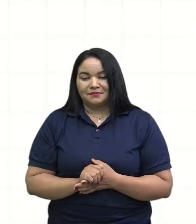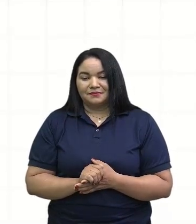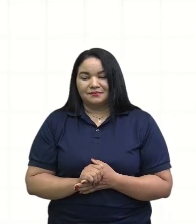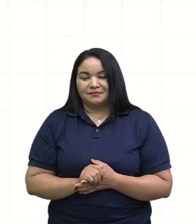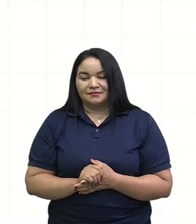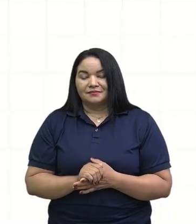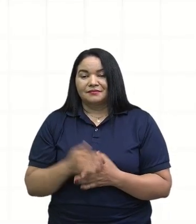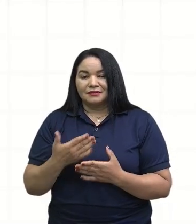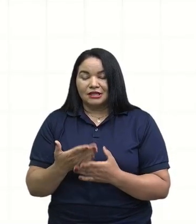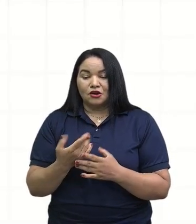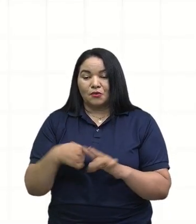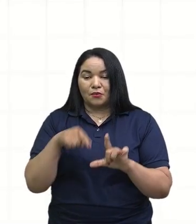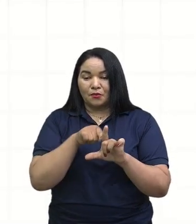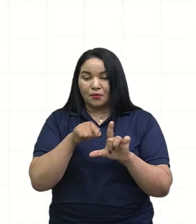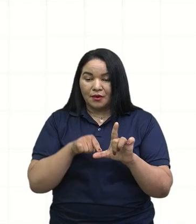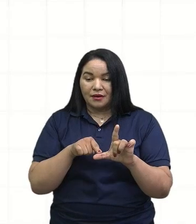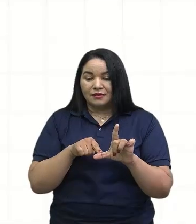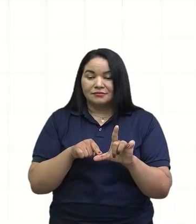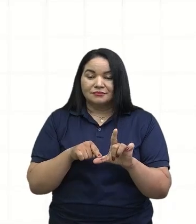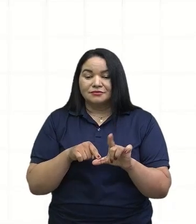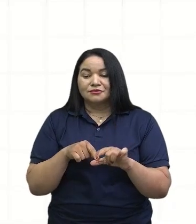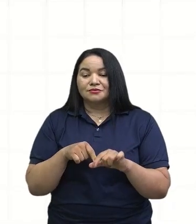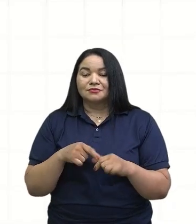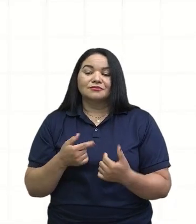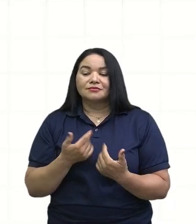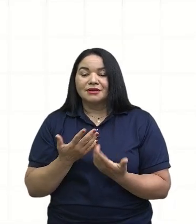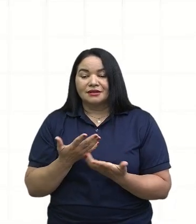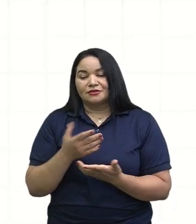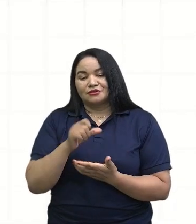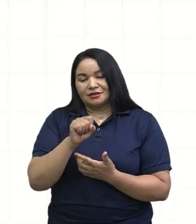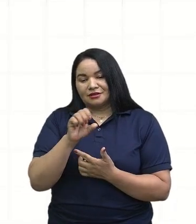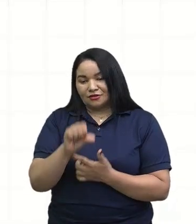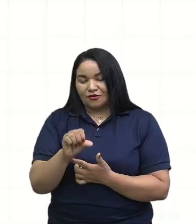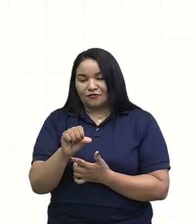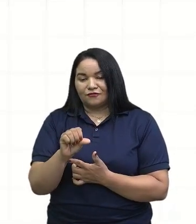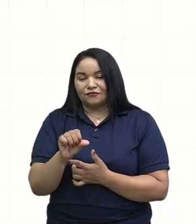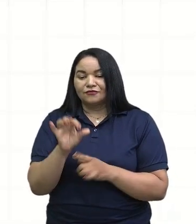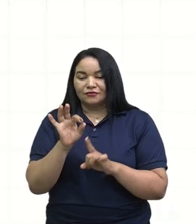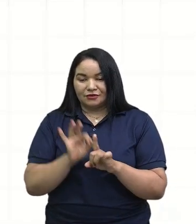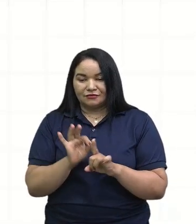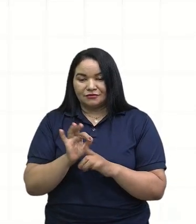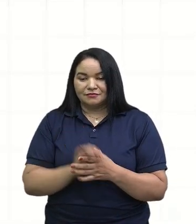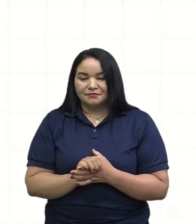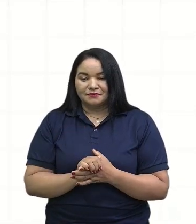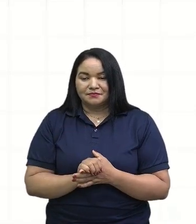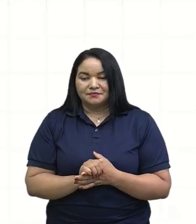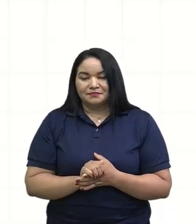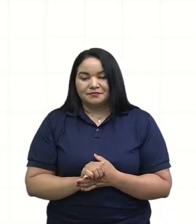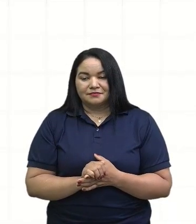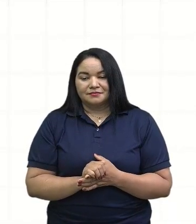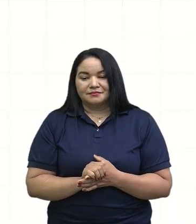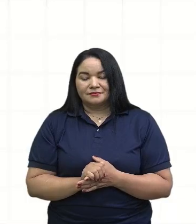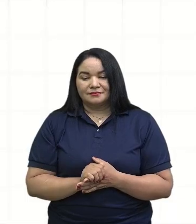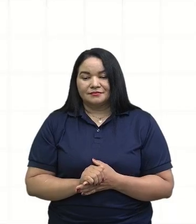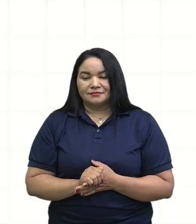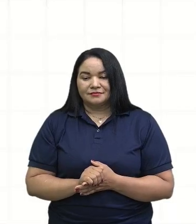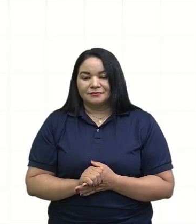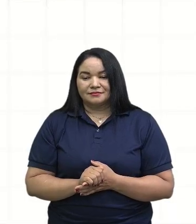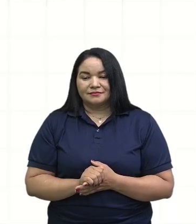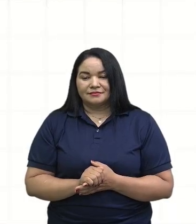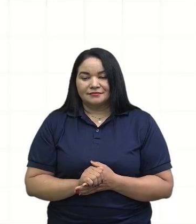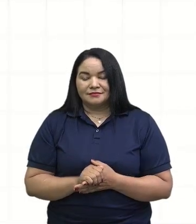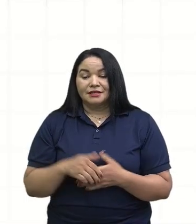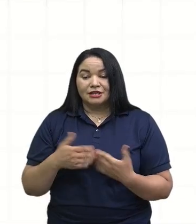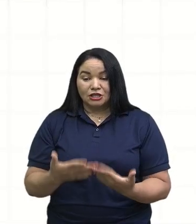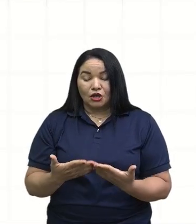Então, esse ângulo mede 89 graus. Quer dizer que 3x, o ângulo representado por 3x mais 14 mede 89 graus,